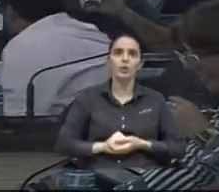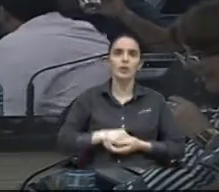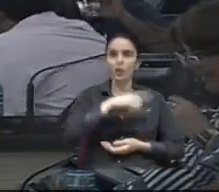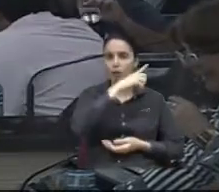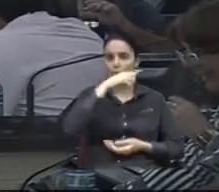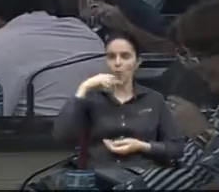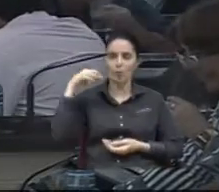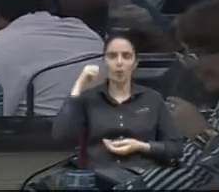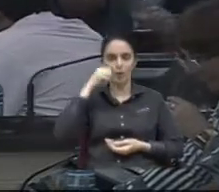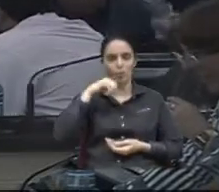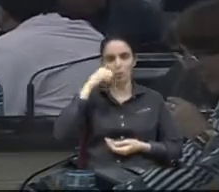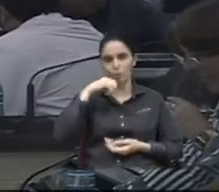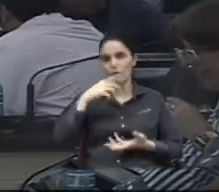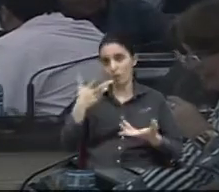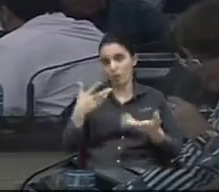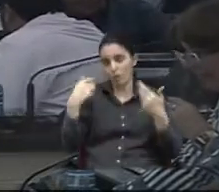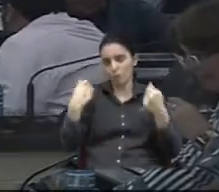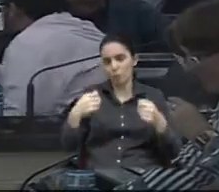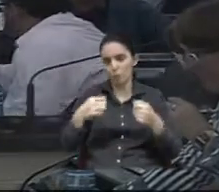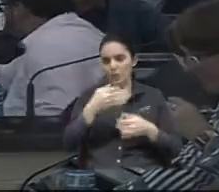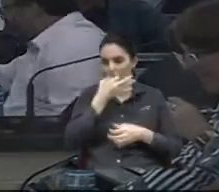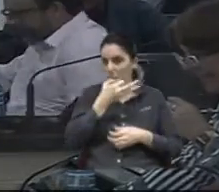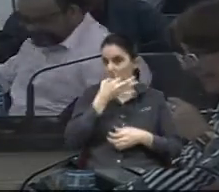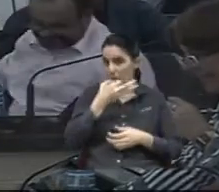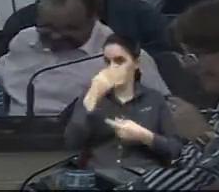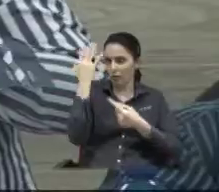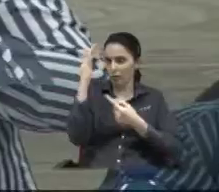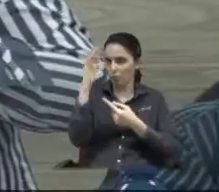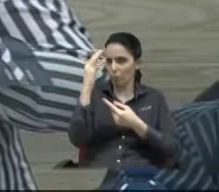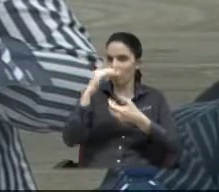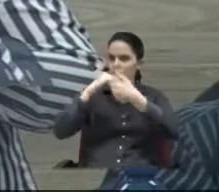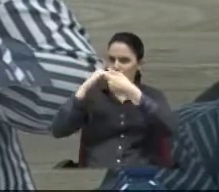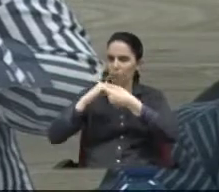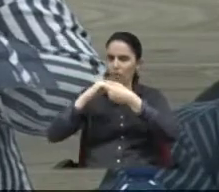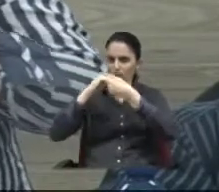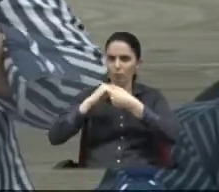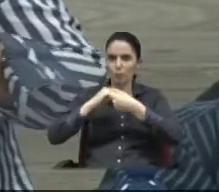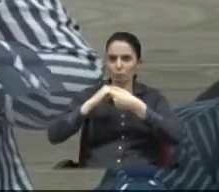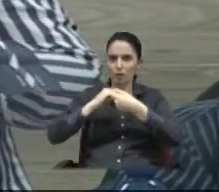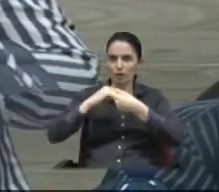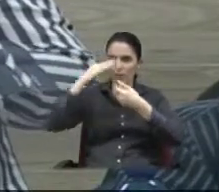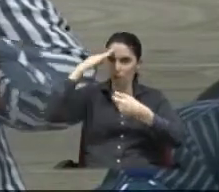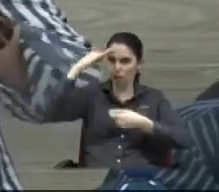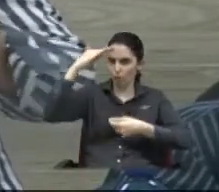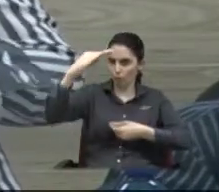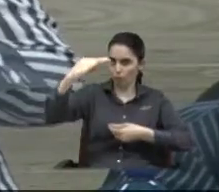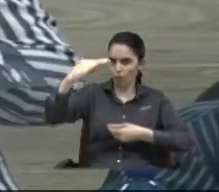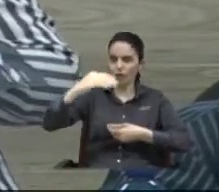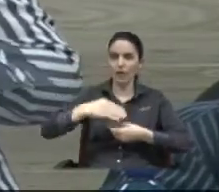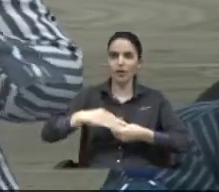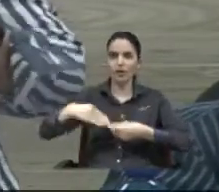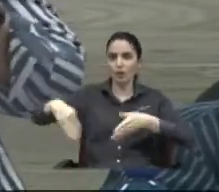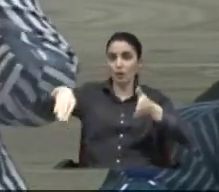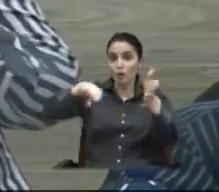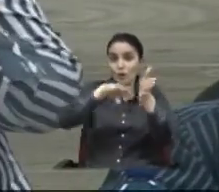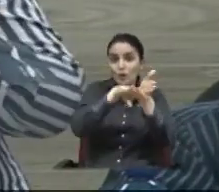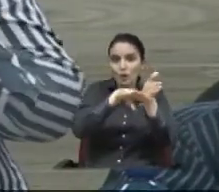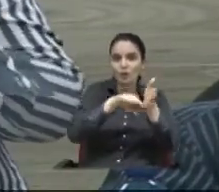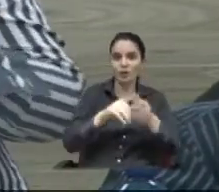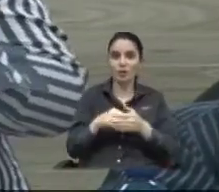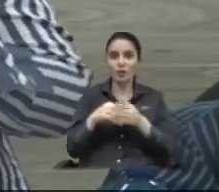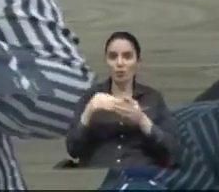poderia deixar de falar para parabenizar nem assaltado e quando ela chegou ali eu fiz nossa é tão